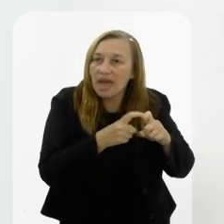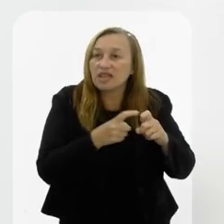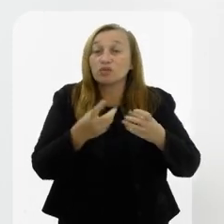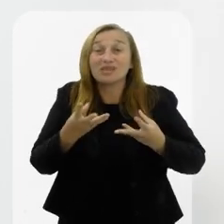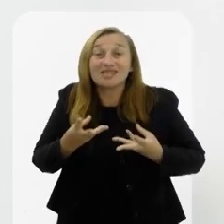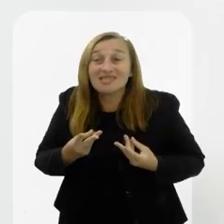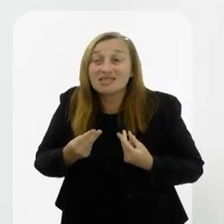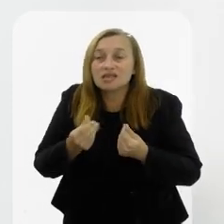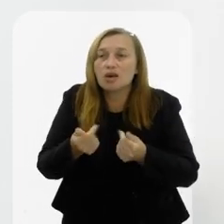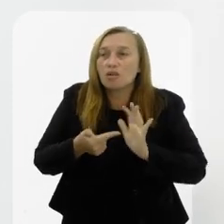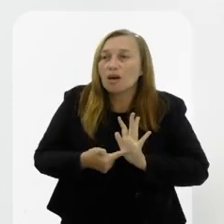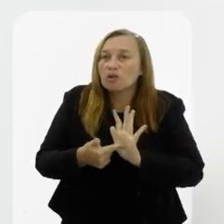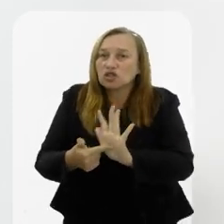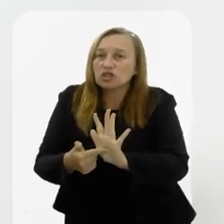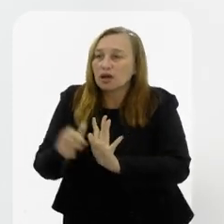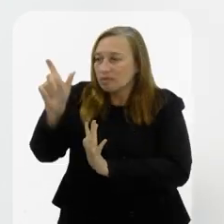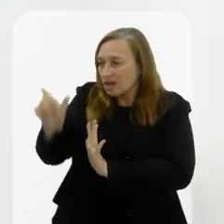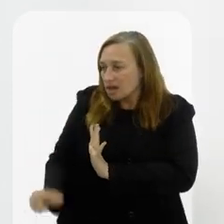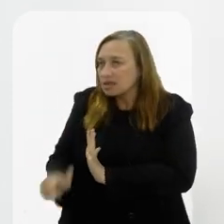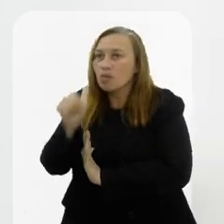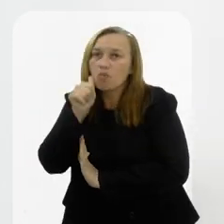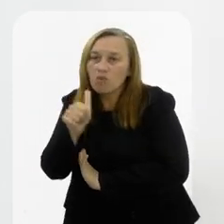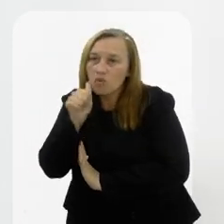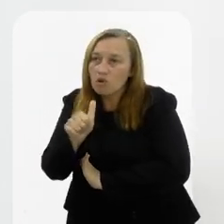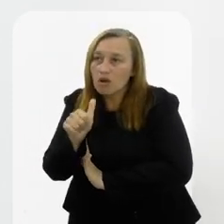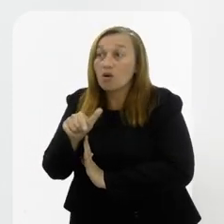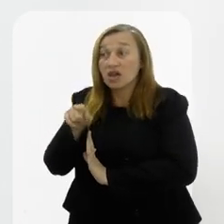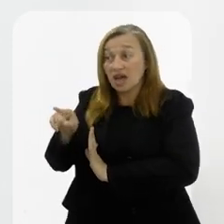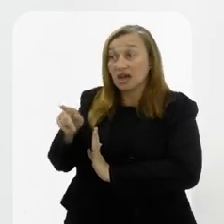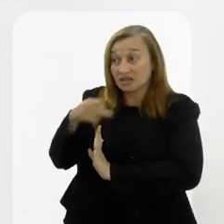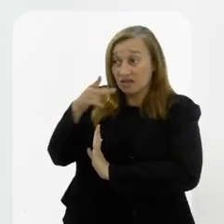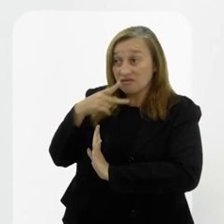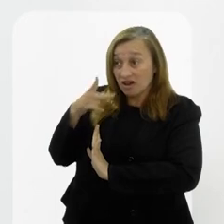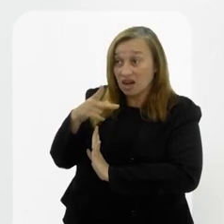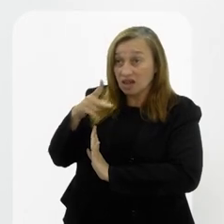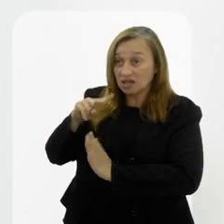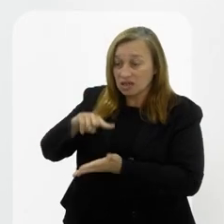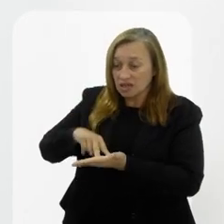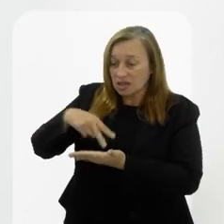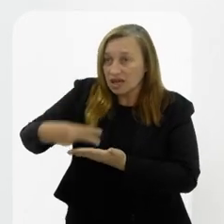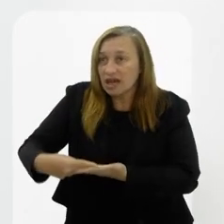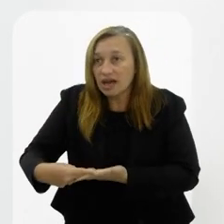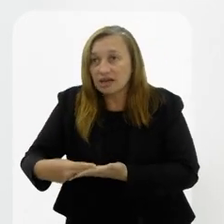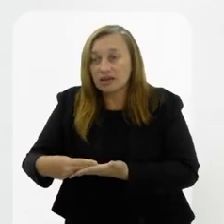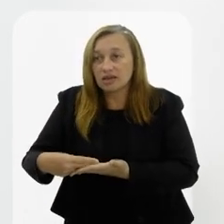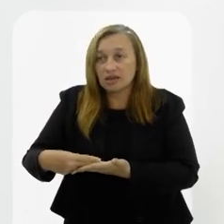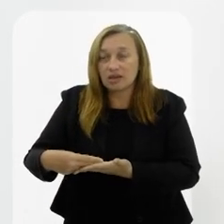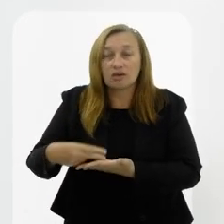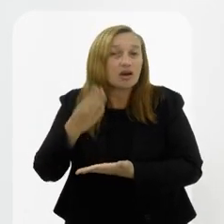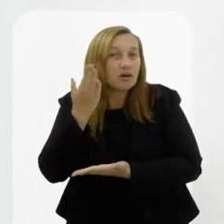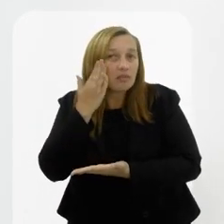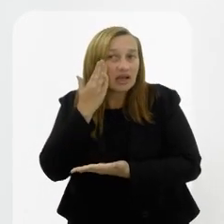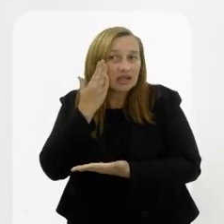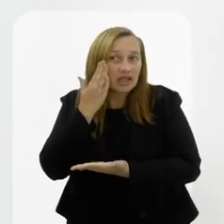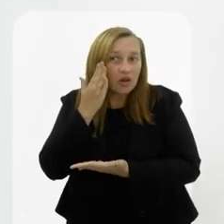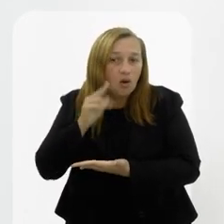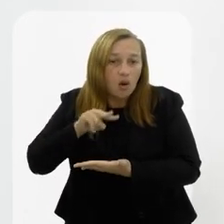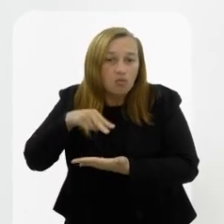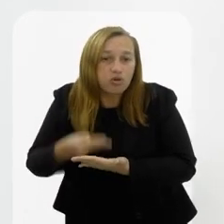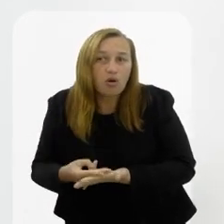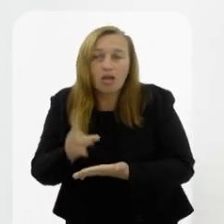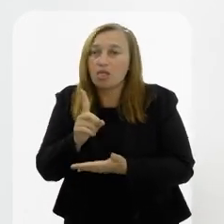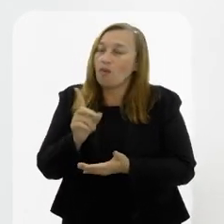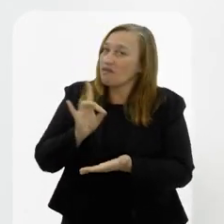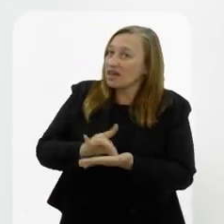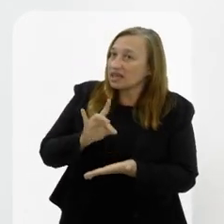médico sensível para mostrar para essa mulher que aquilo que ela está dizendo, que caiu da escada, bateu com o rosto na quina da mesa, não